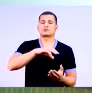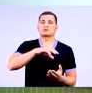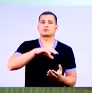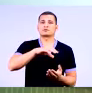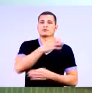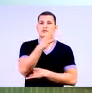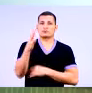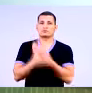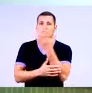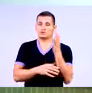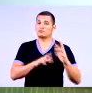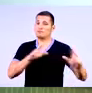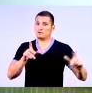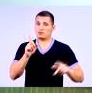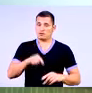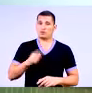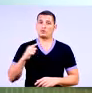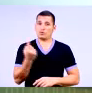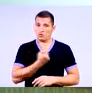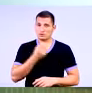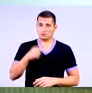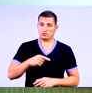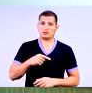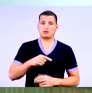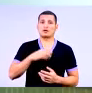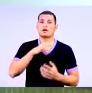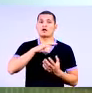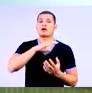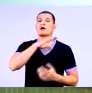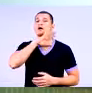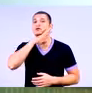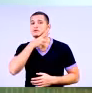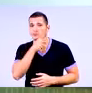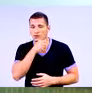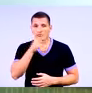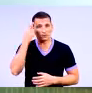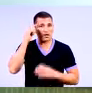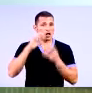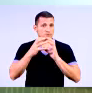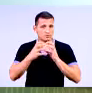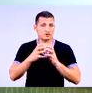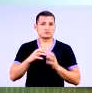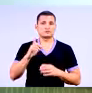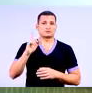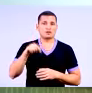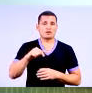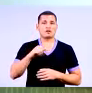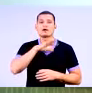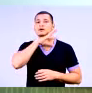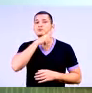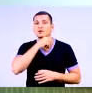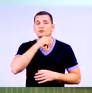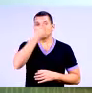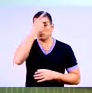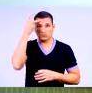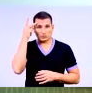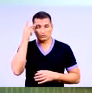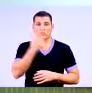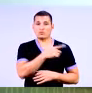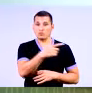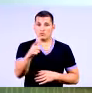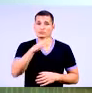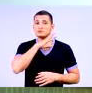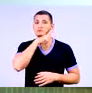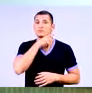animais racionais, ou mais ainda, que nós somos animais humanos. E os outros animais não são